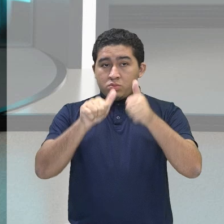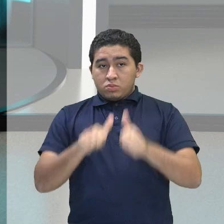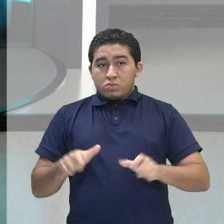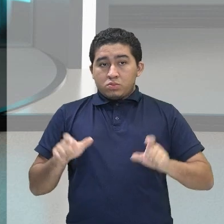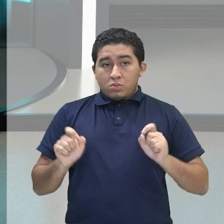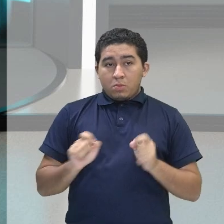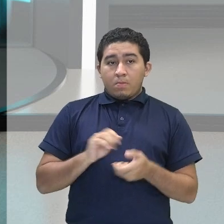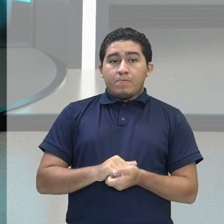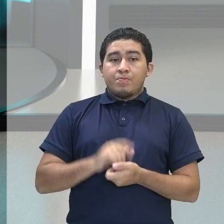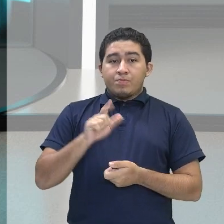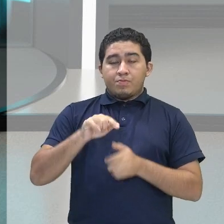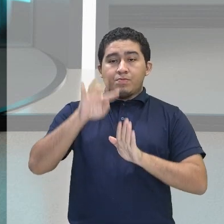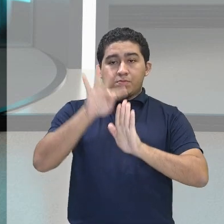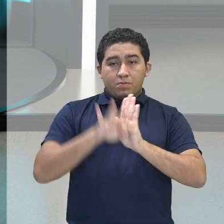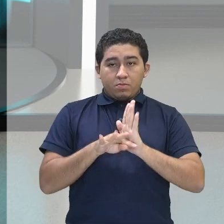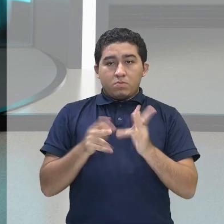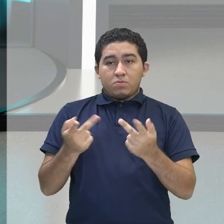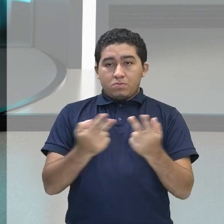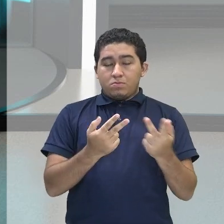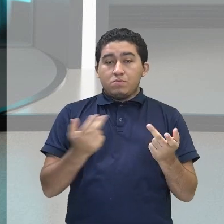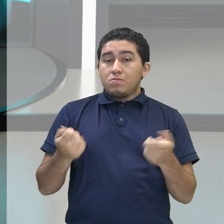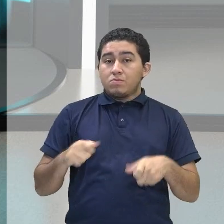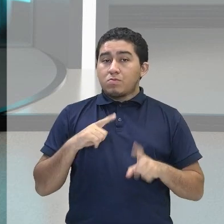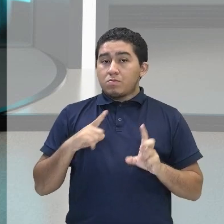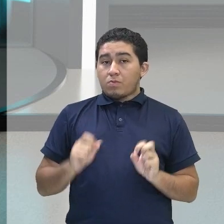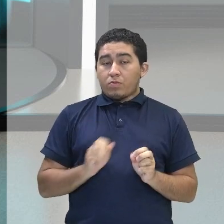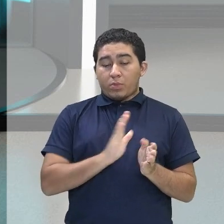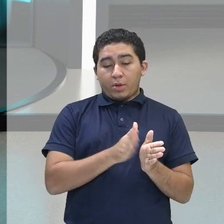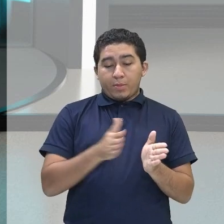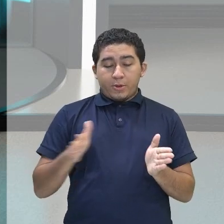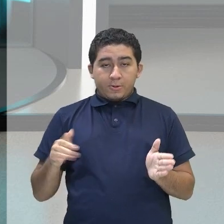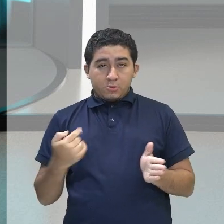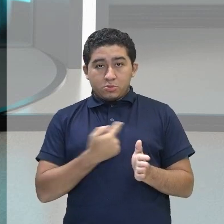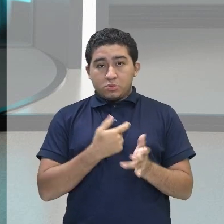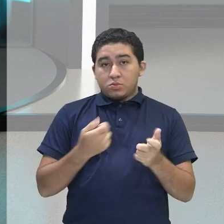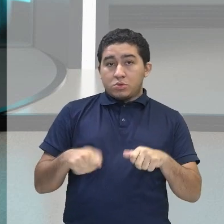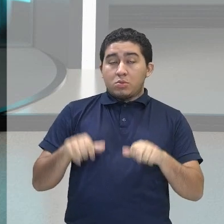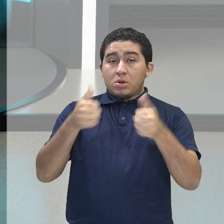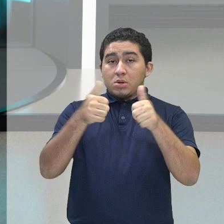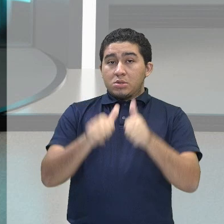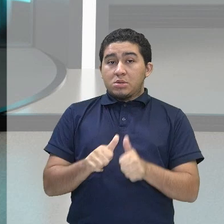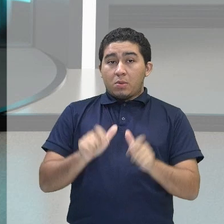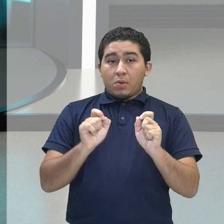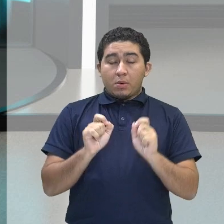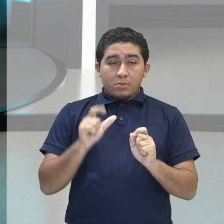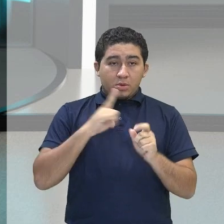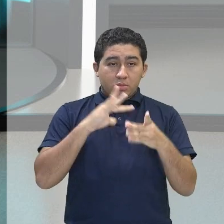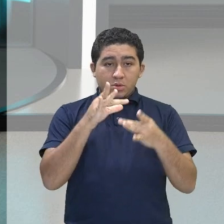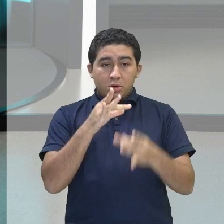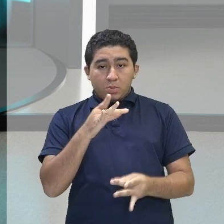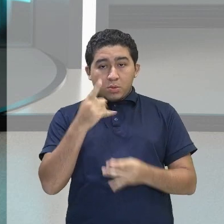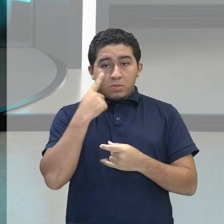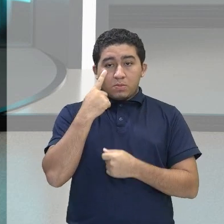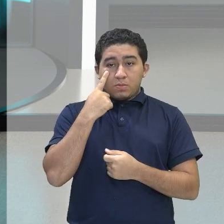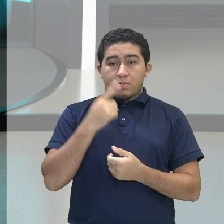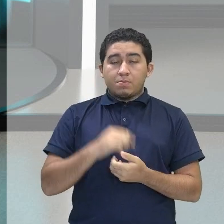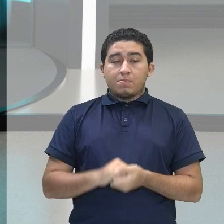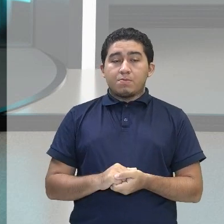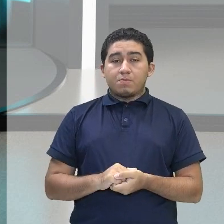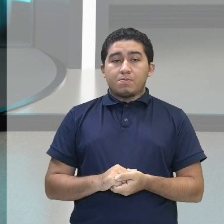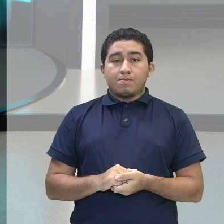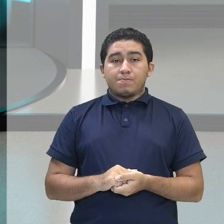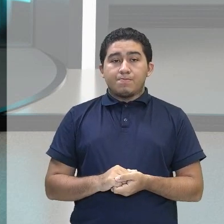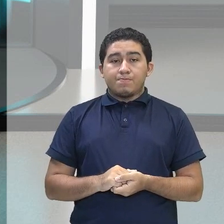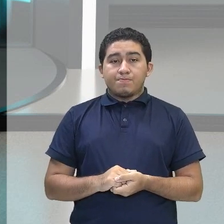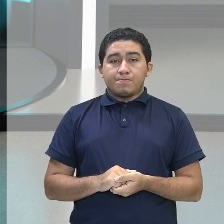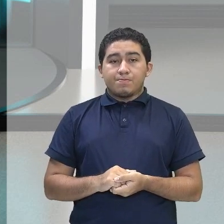esse mesmo texto, ele foi dividido em partes para que a gente pudesse observar os seguintes detalhes que eu vou mostrar aqui para vocês. Quais